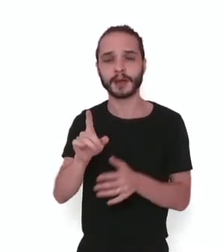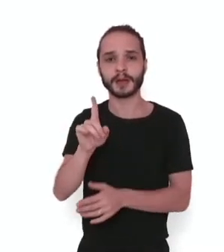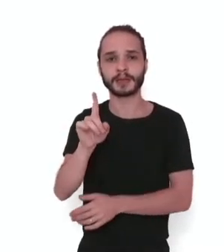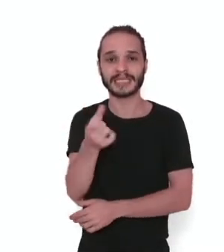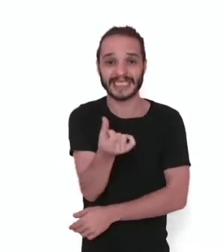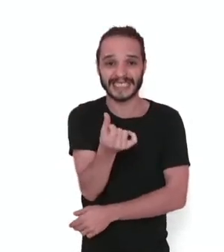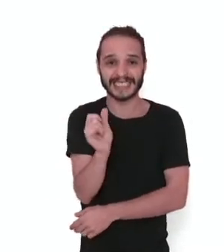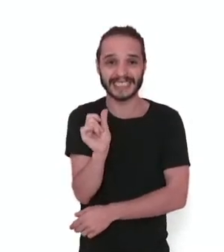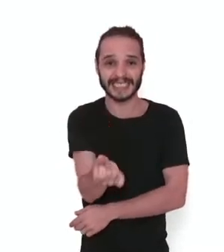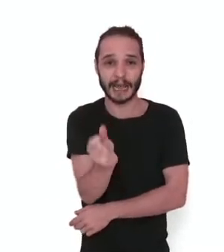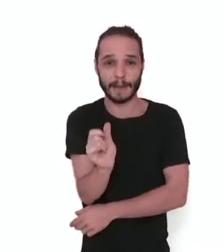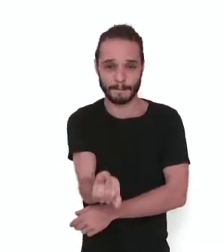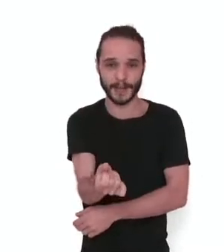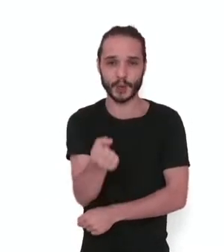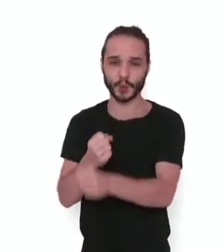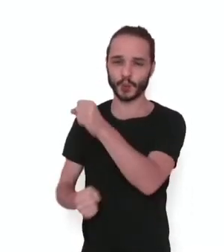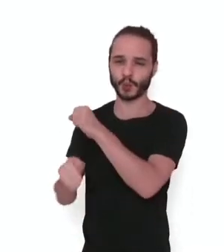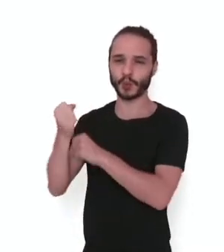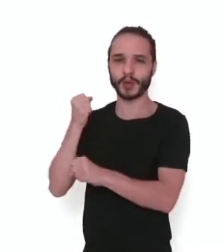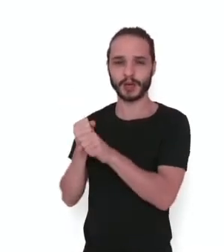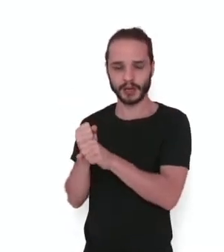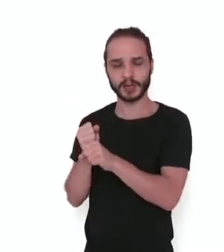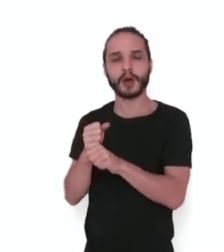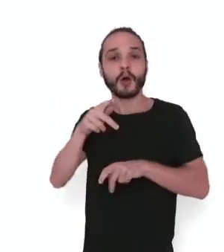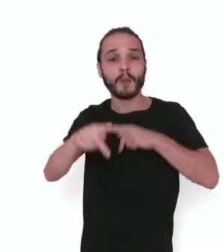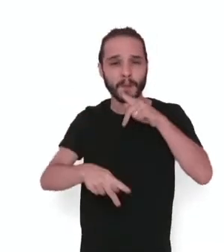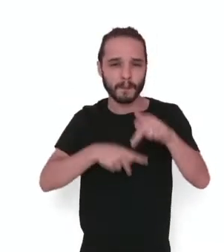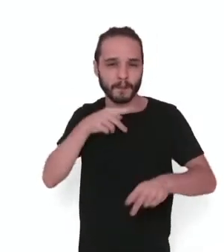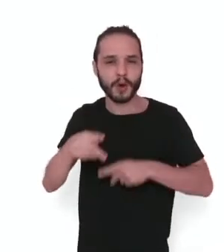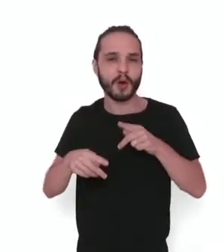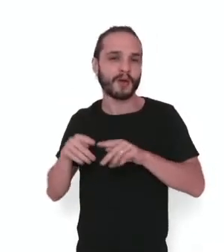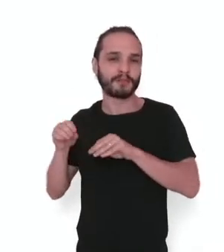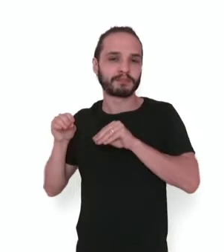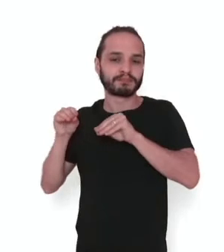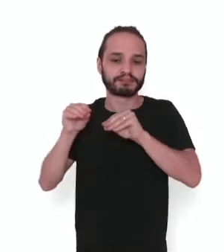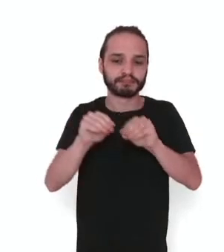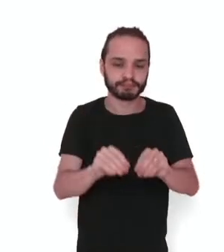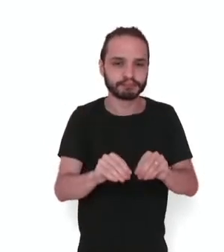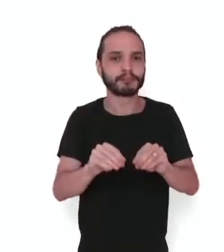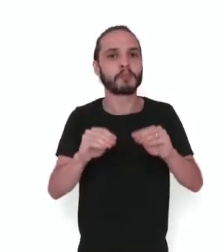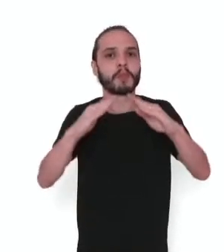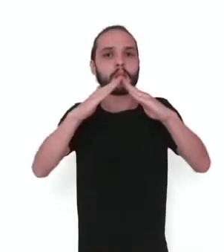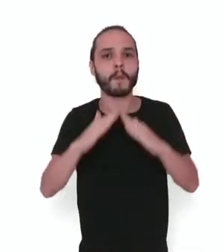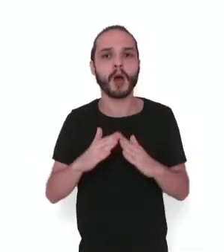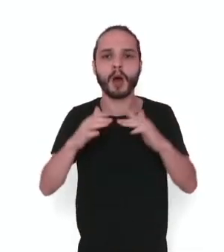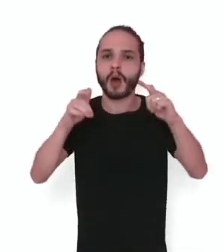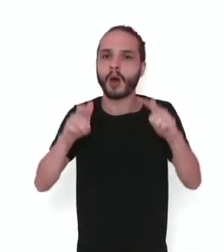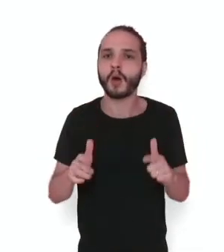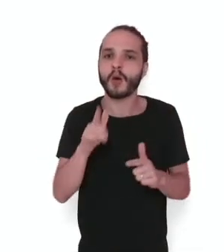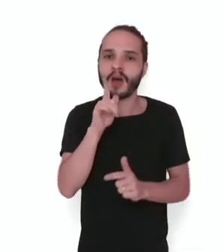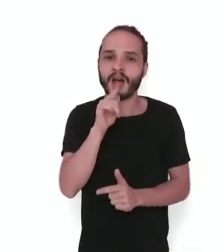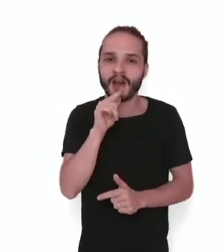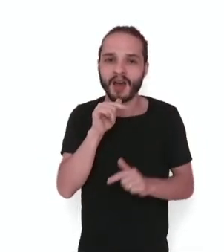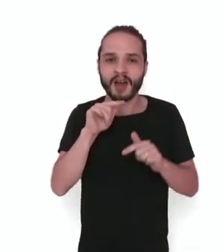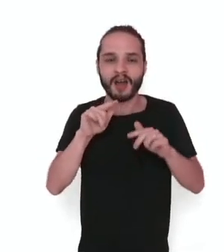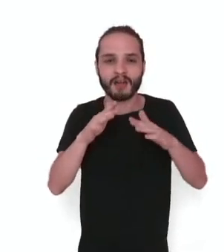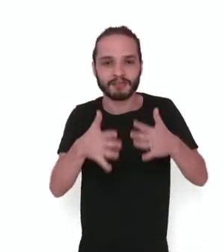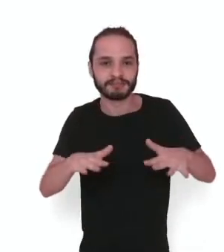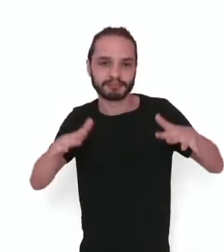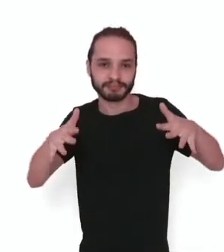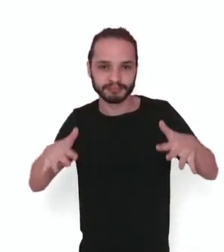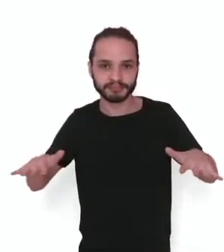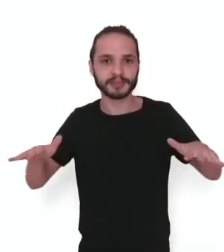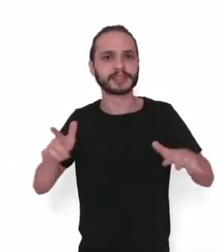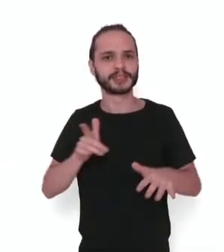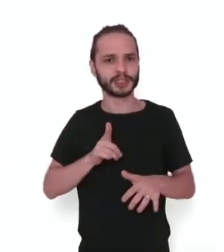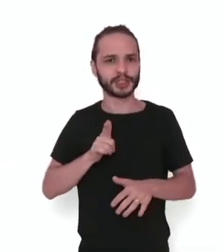por povos que viviam dos recursos que o mar oferecia. A dieta desses habitantes era constituída por peixes e vários